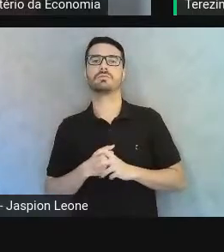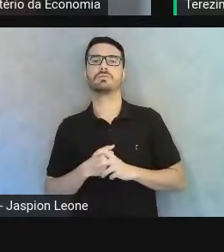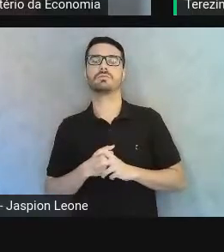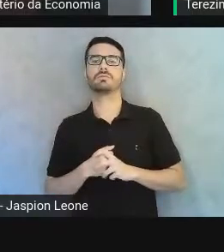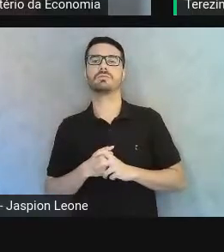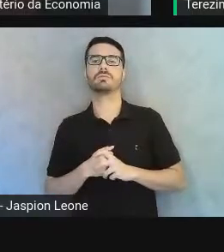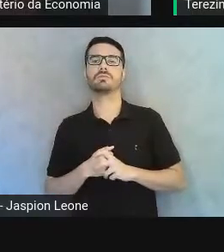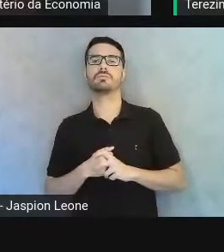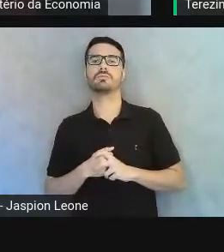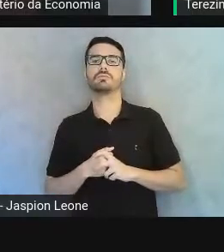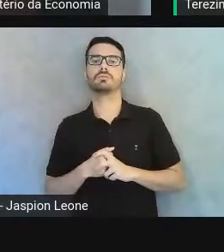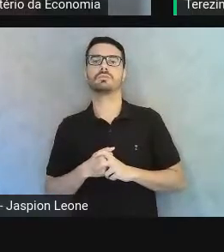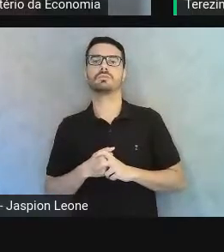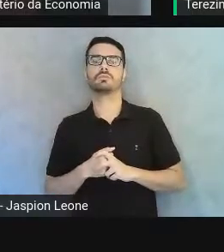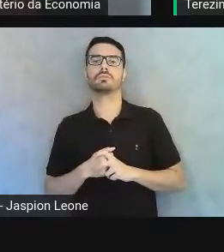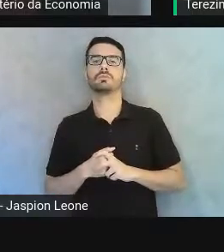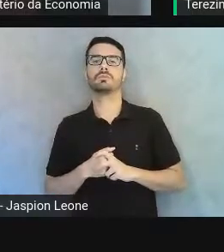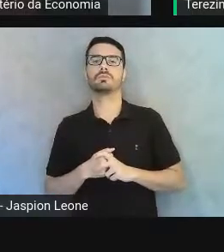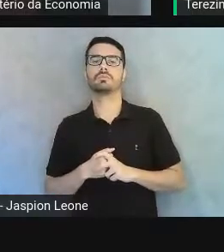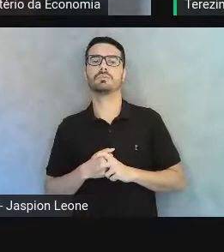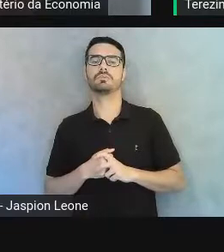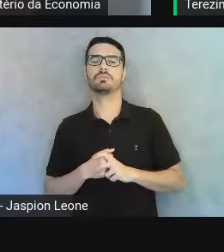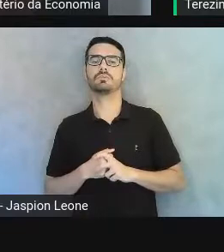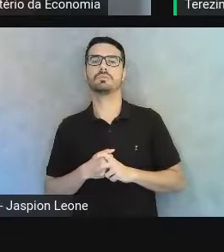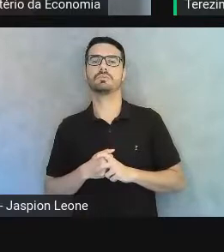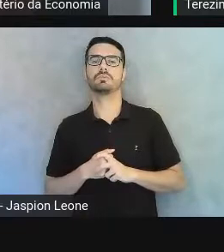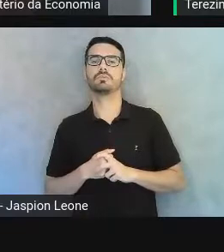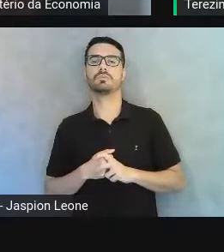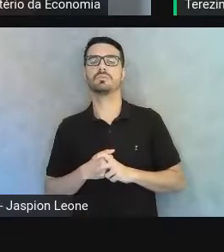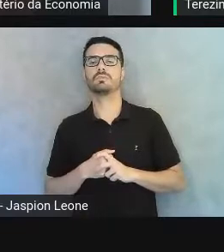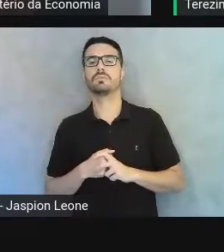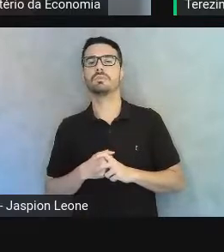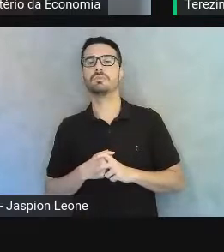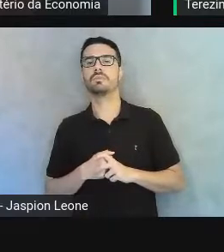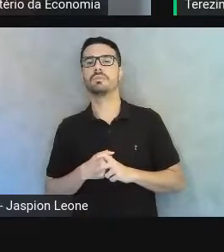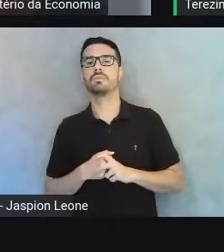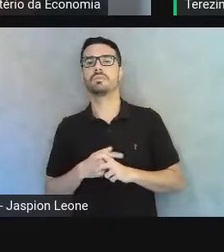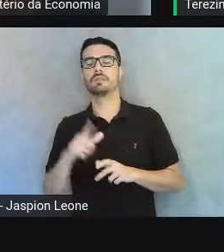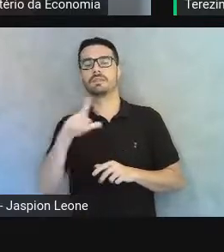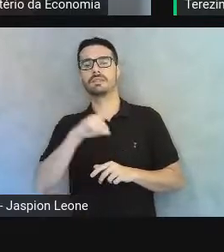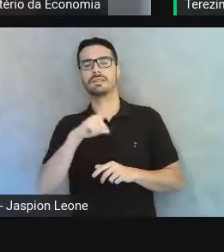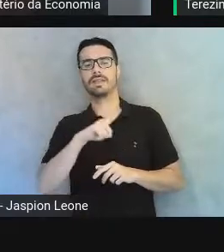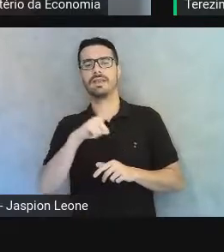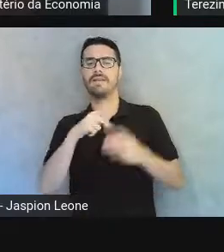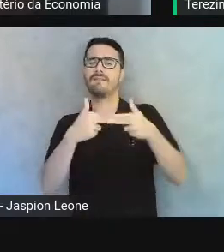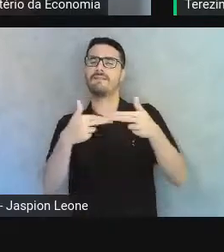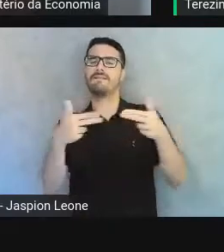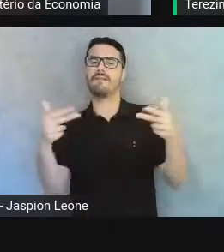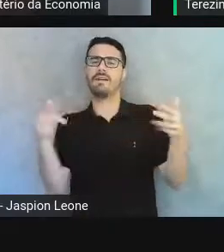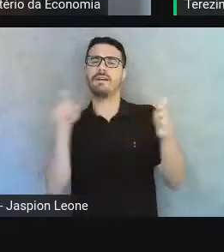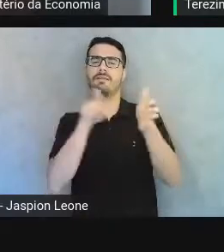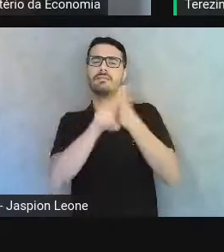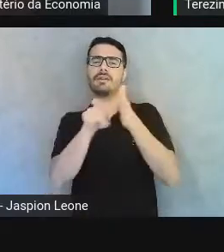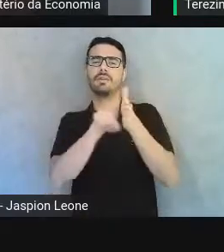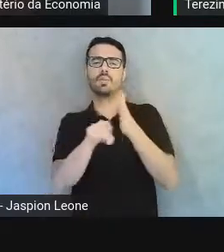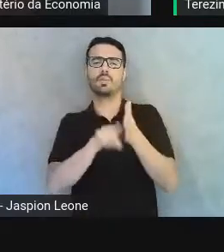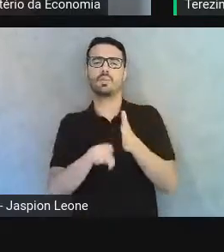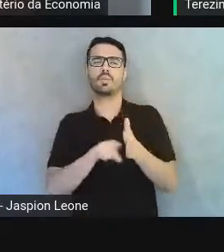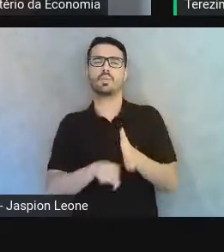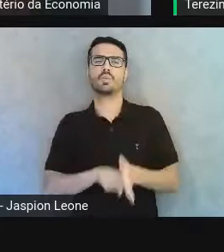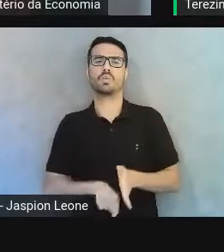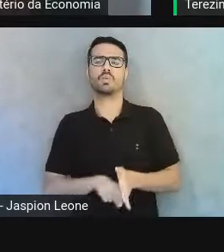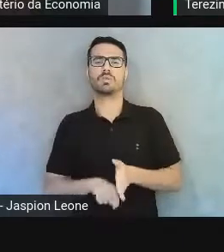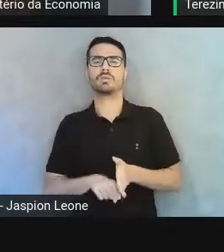Ok, obrigada, Nívia. Bom, eu tenho aqui uma série de perguntas, eu creio que vai dar tempo